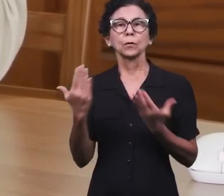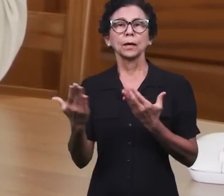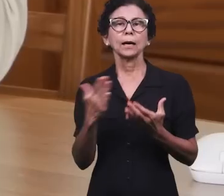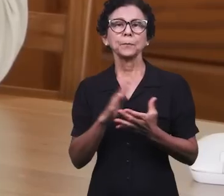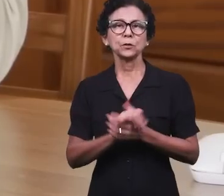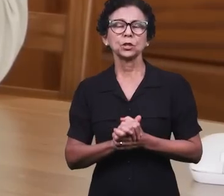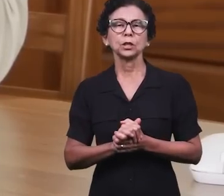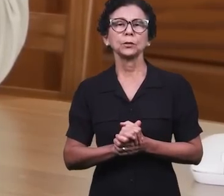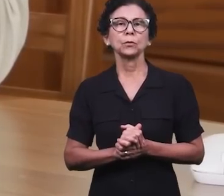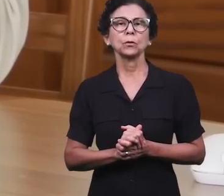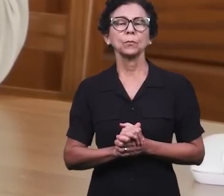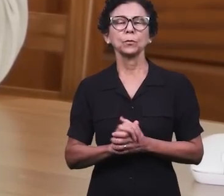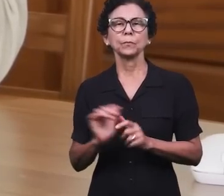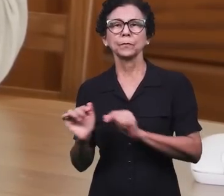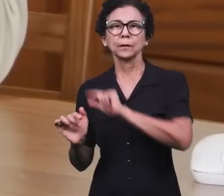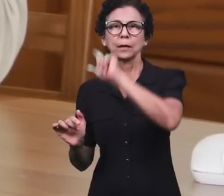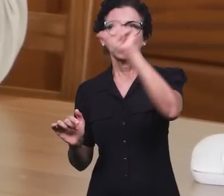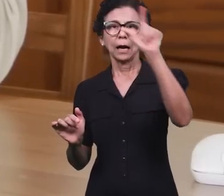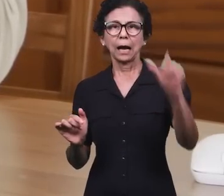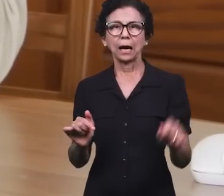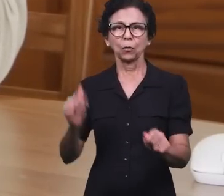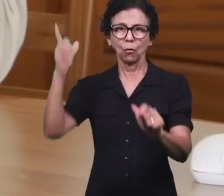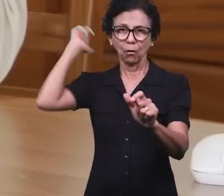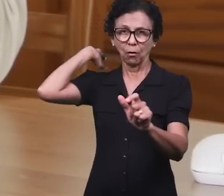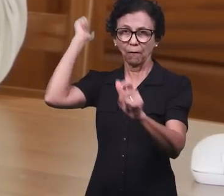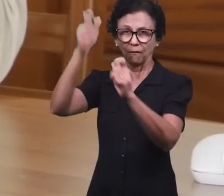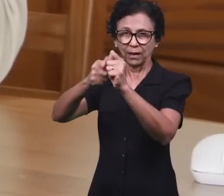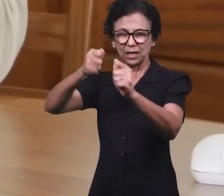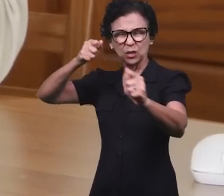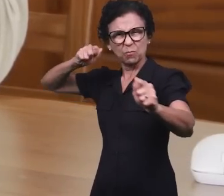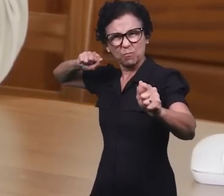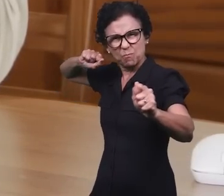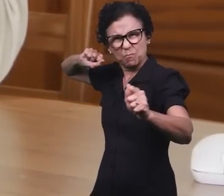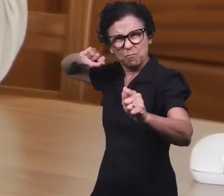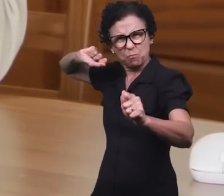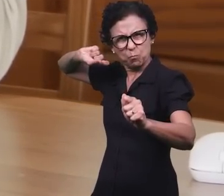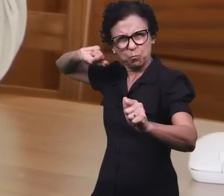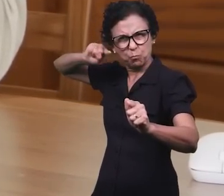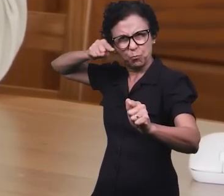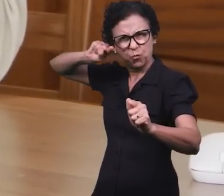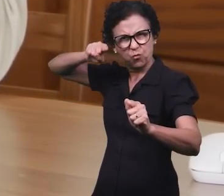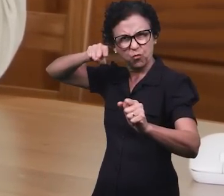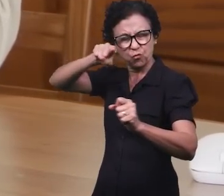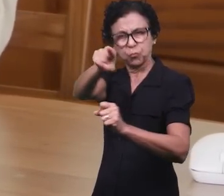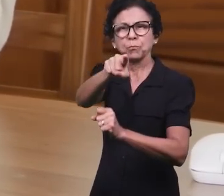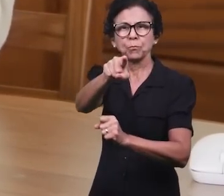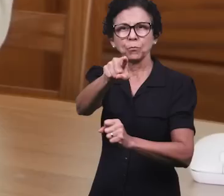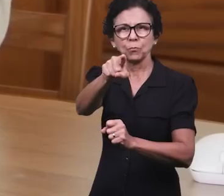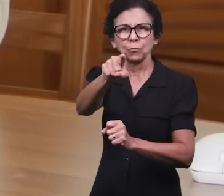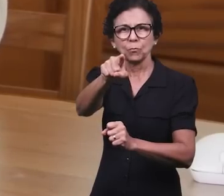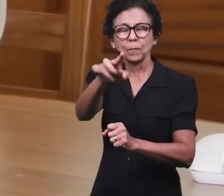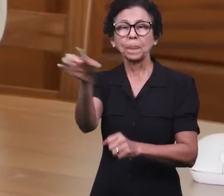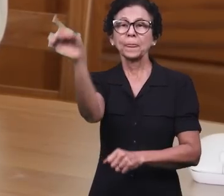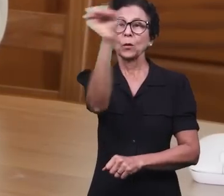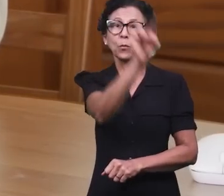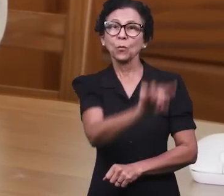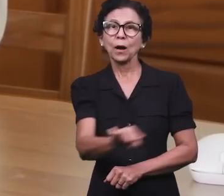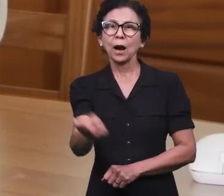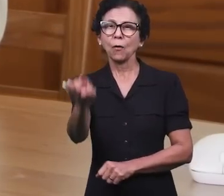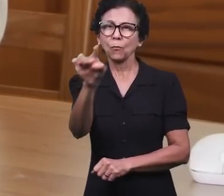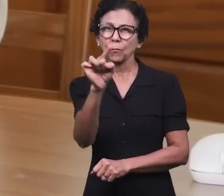fala que são com flechas na mão do valente. A flecha, para que serve a flecha? A flecha, ela tem que ser